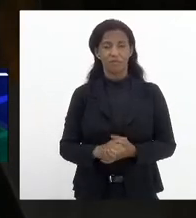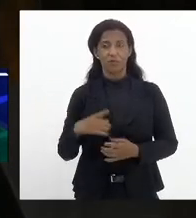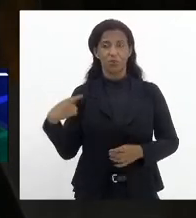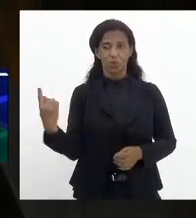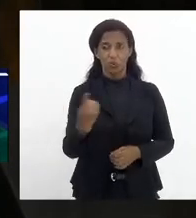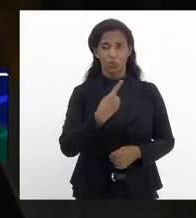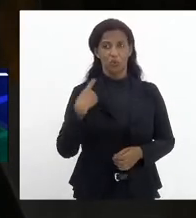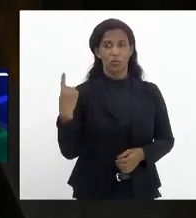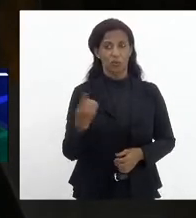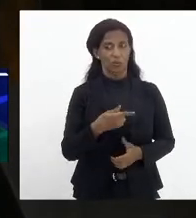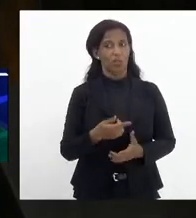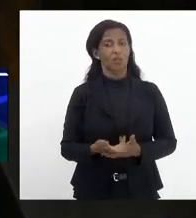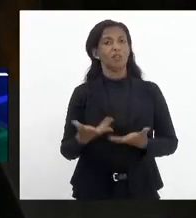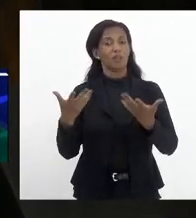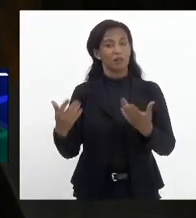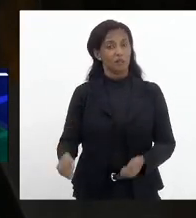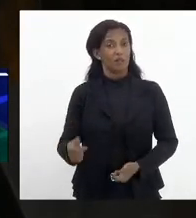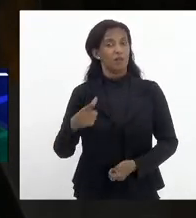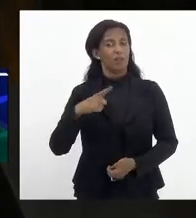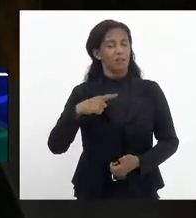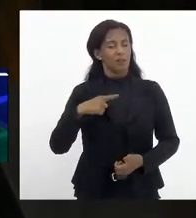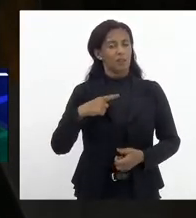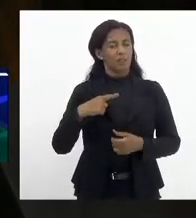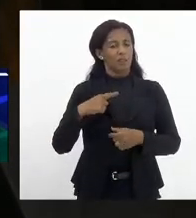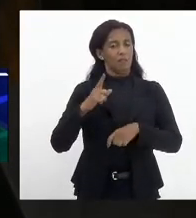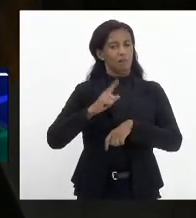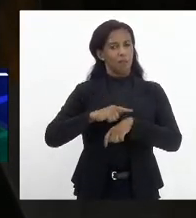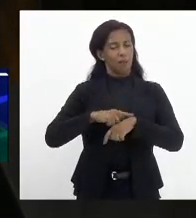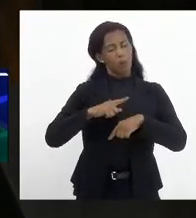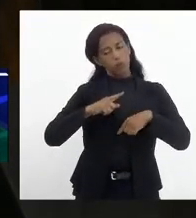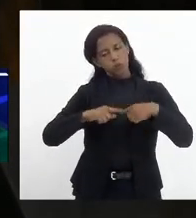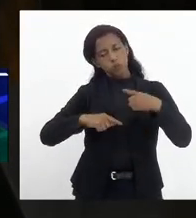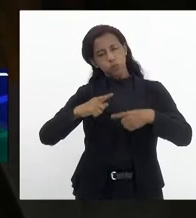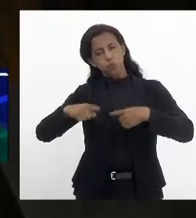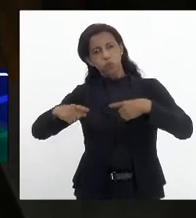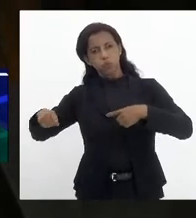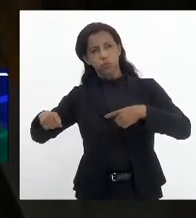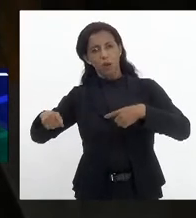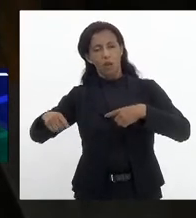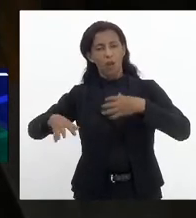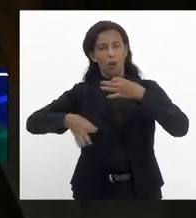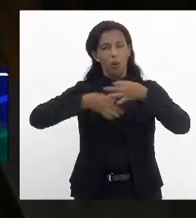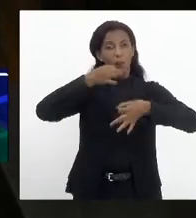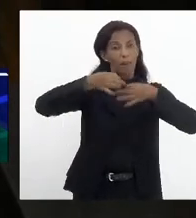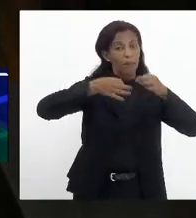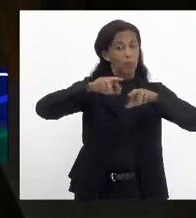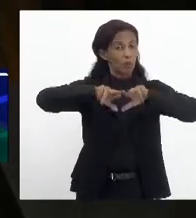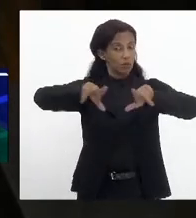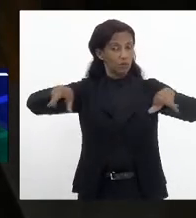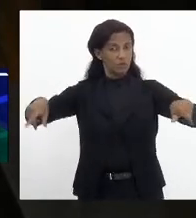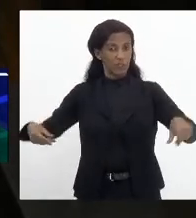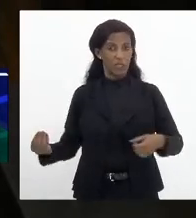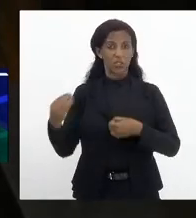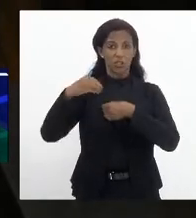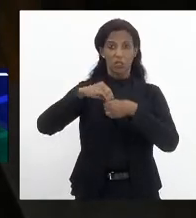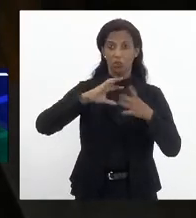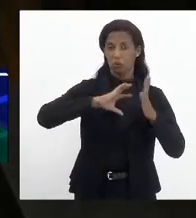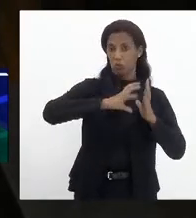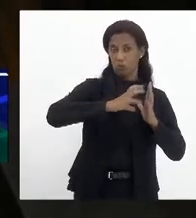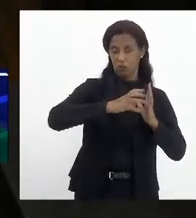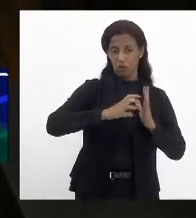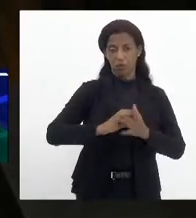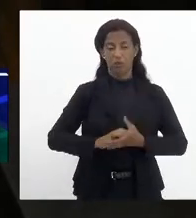Nós vamos ter, ao longo do tempo, diversas divergências, inclusive dentro de